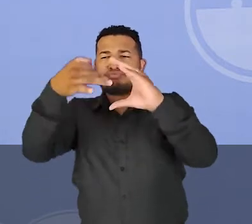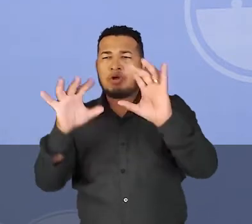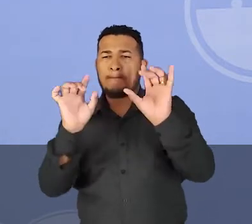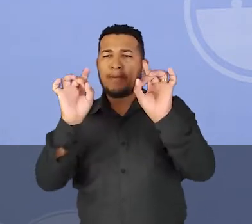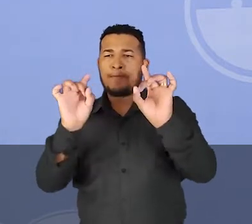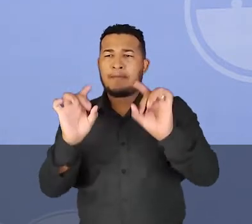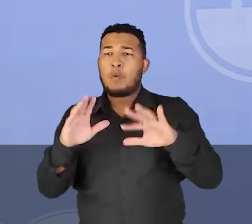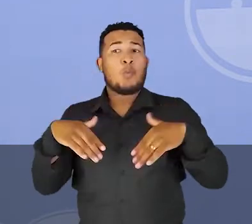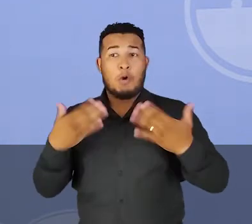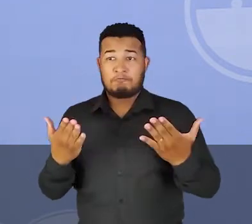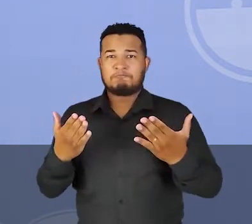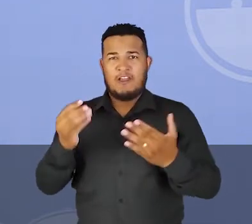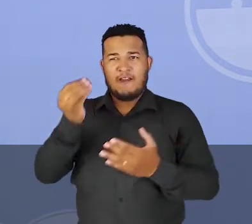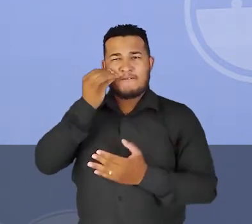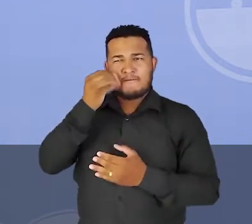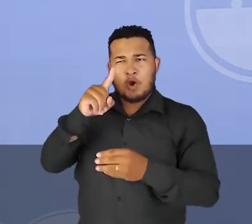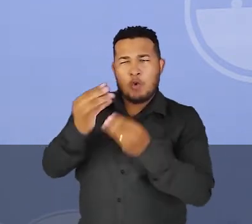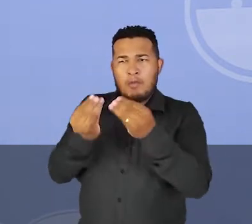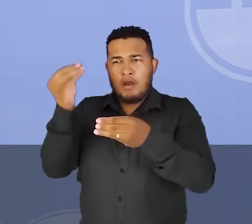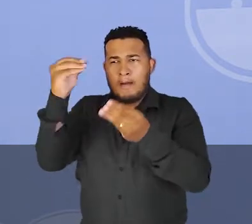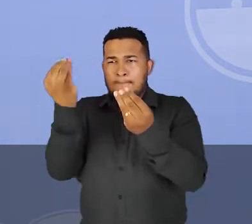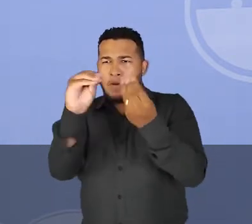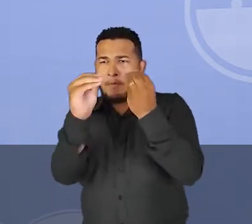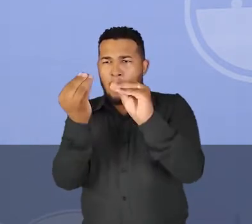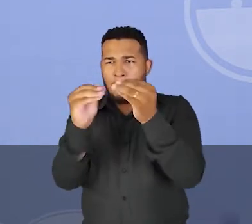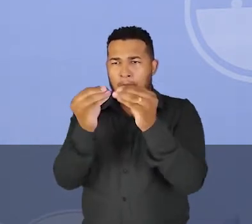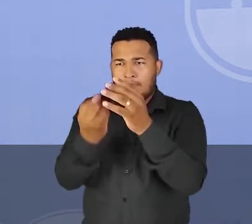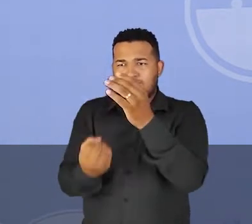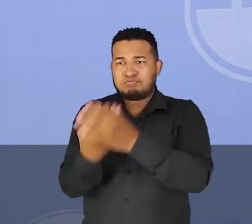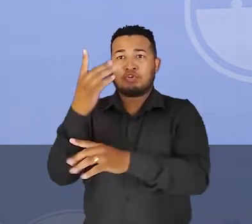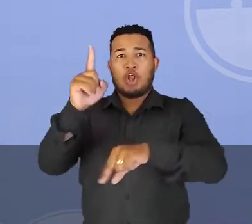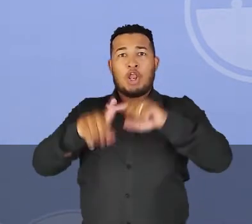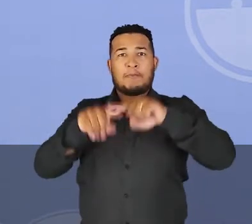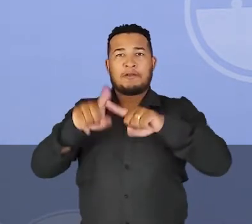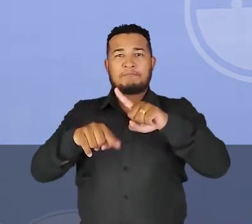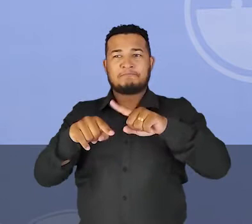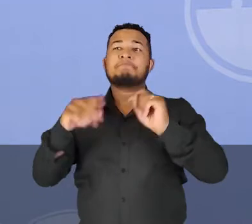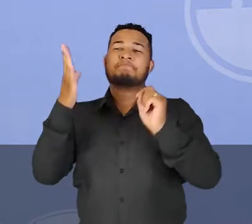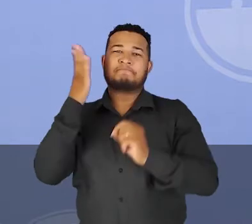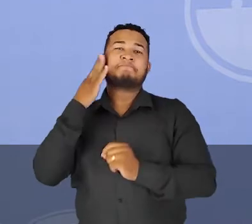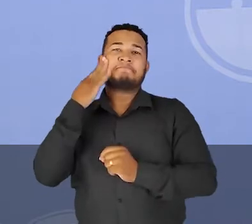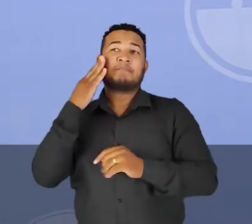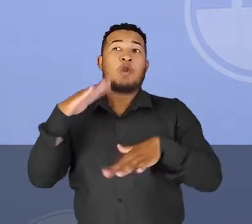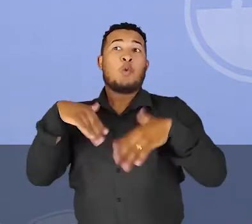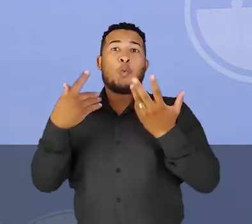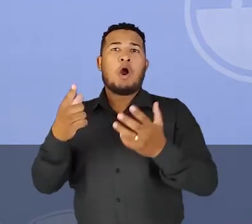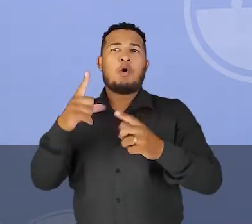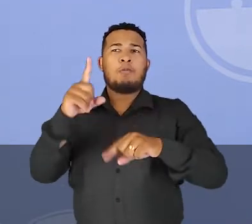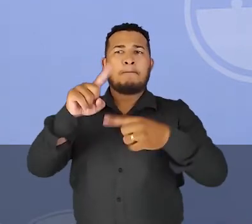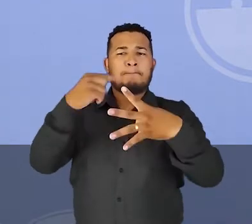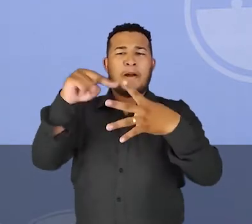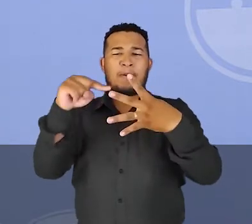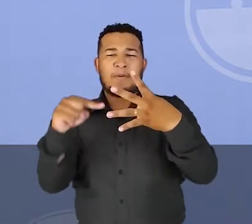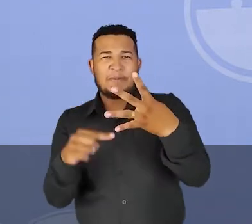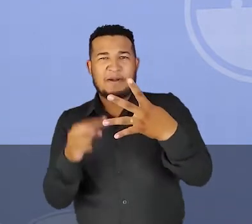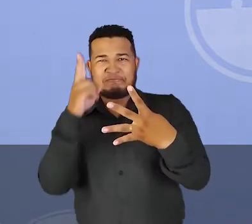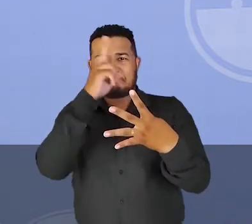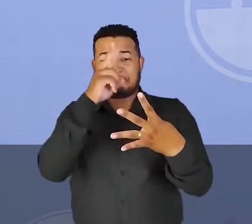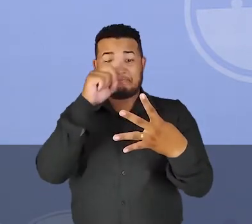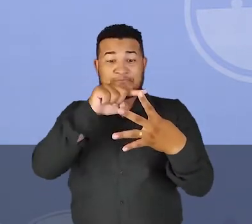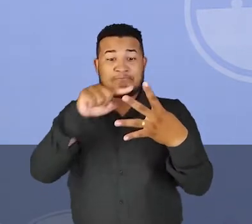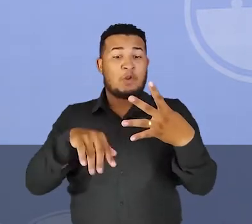elemento. E avaliando a constituição deste elemento, iria julgar qual elemento estaria em excesso. E a